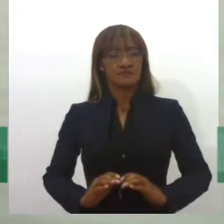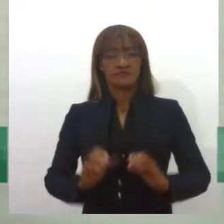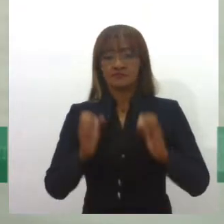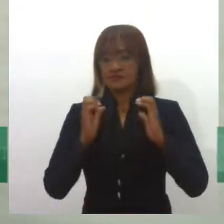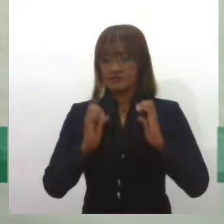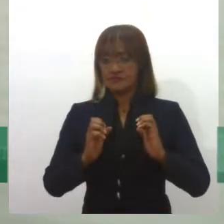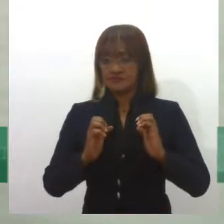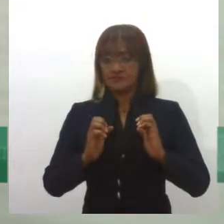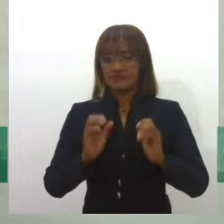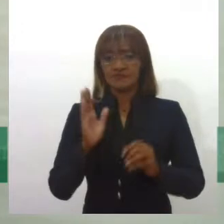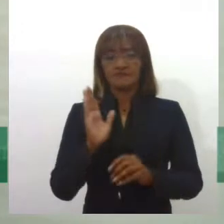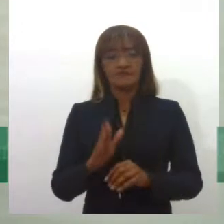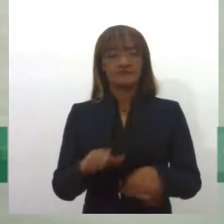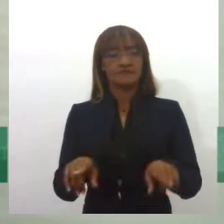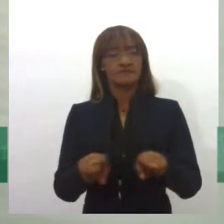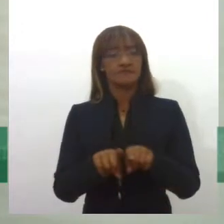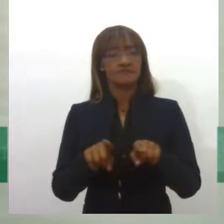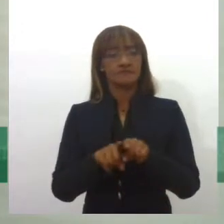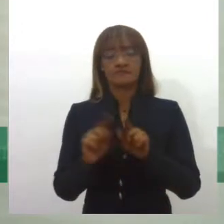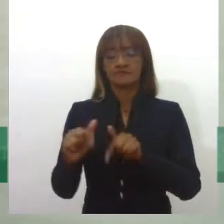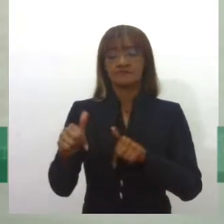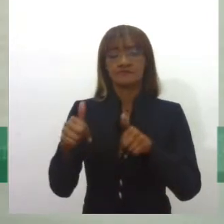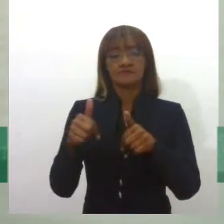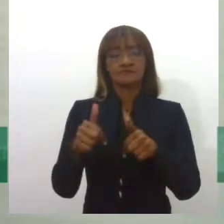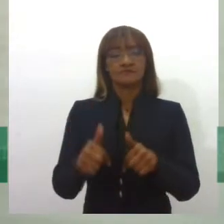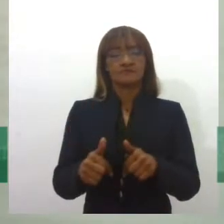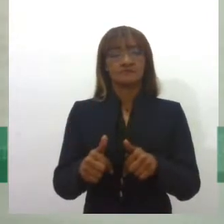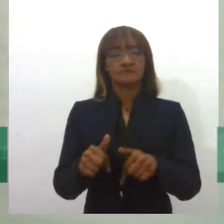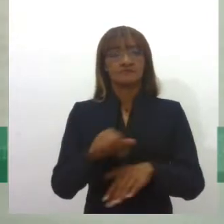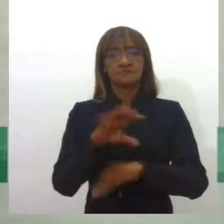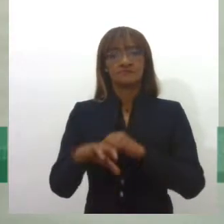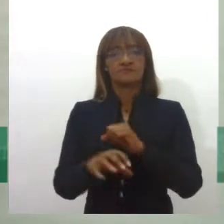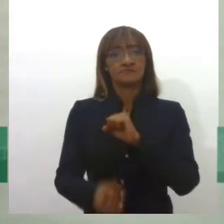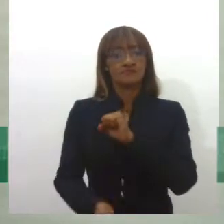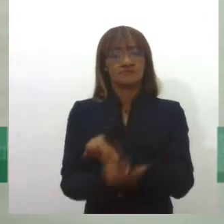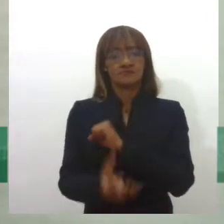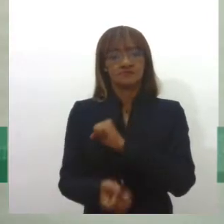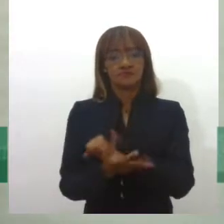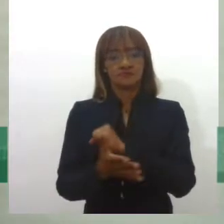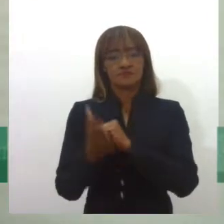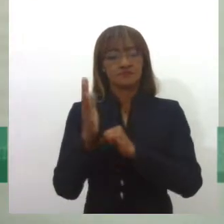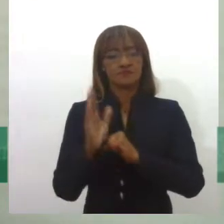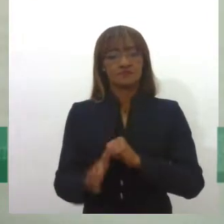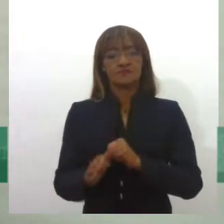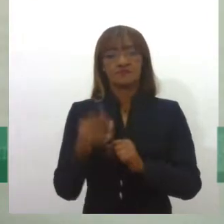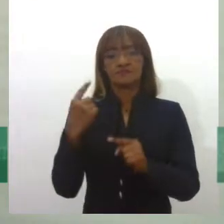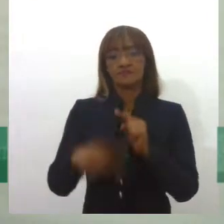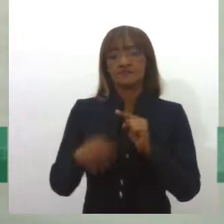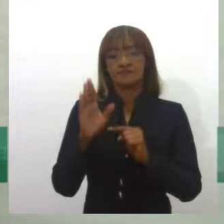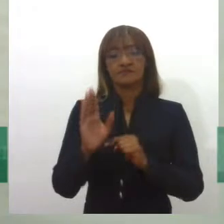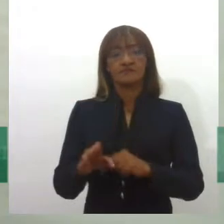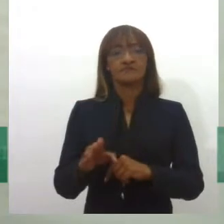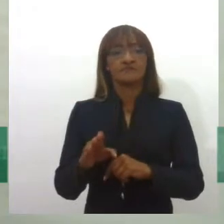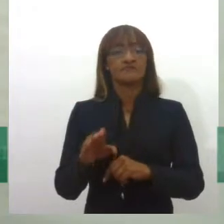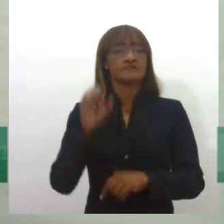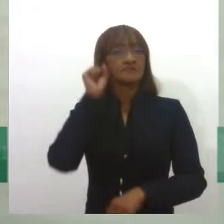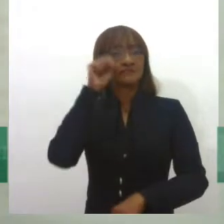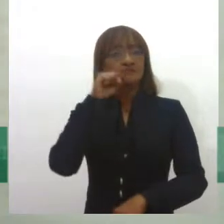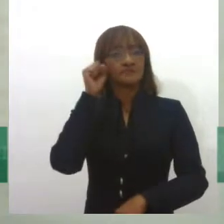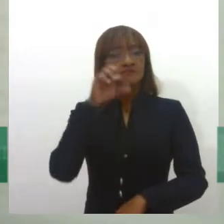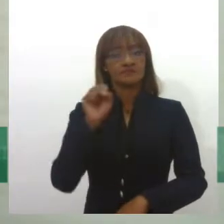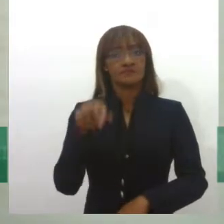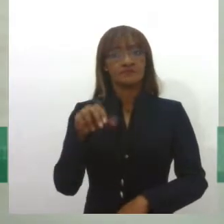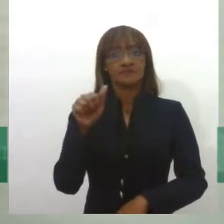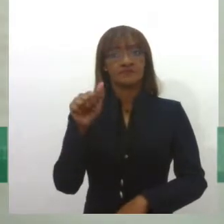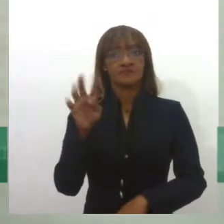gestão pública e ao enfrentamento à corrupção. De acordo com a senadora Zenaide Maia, que relatou o PL,